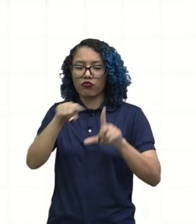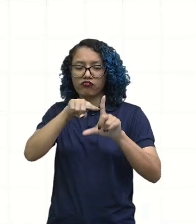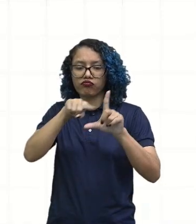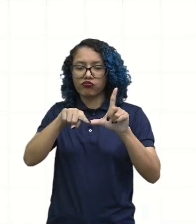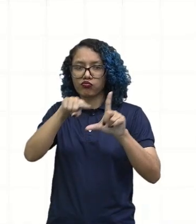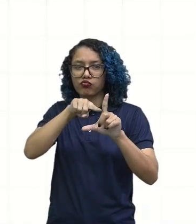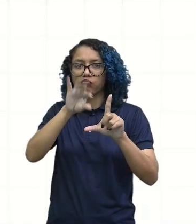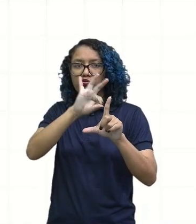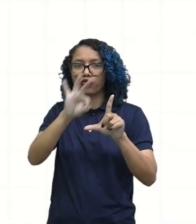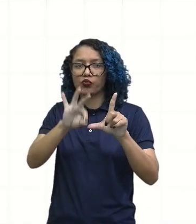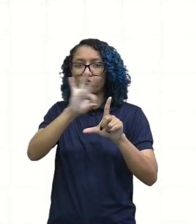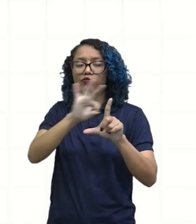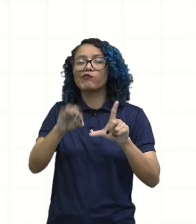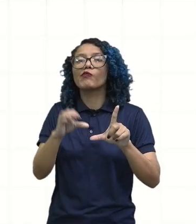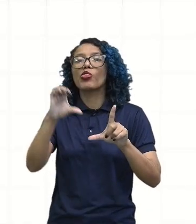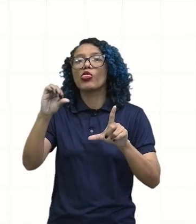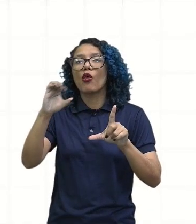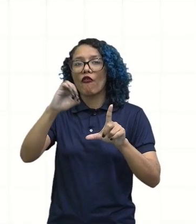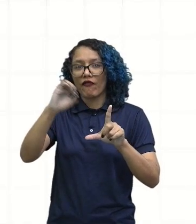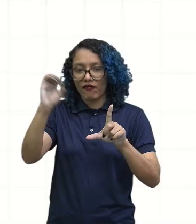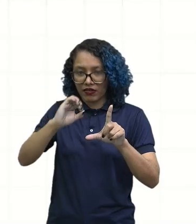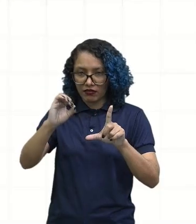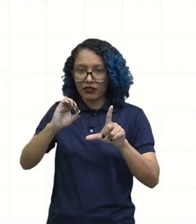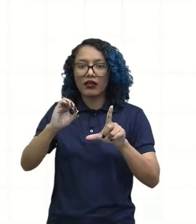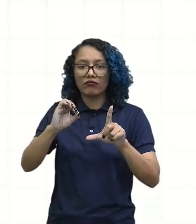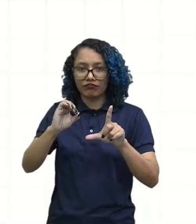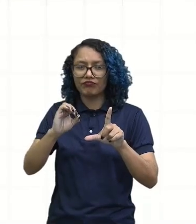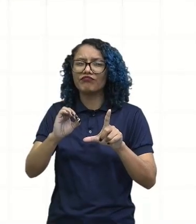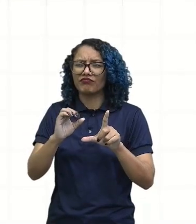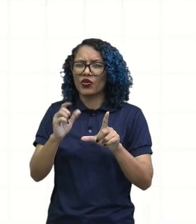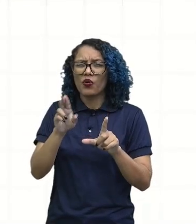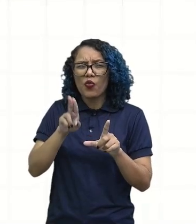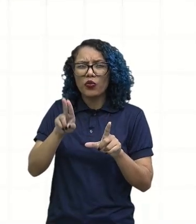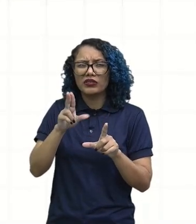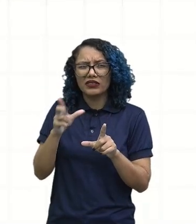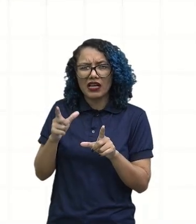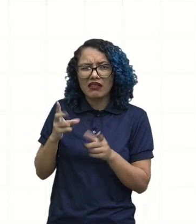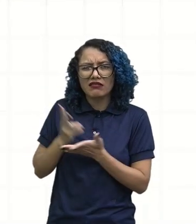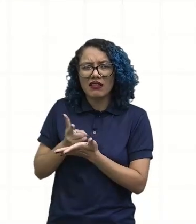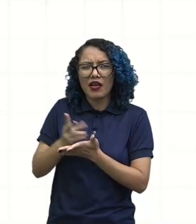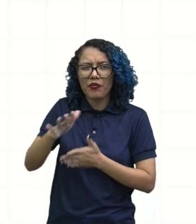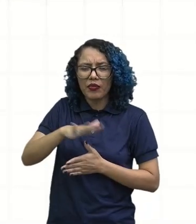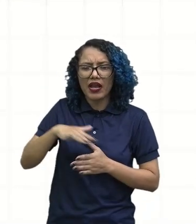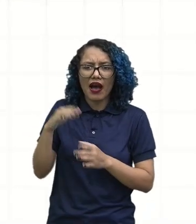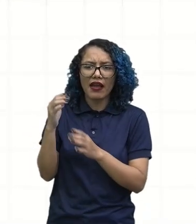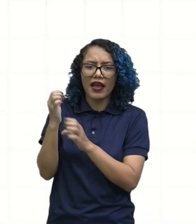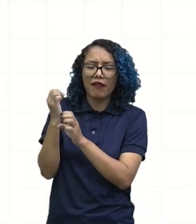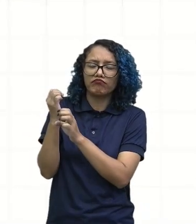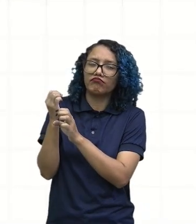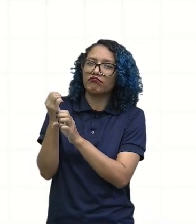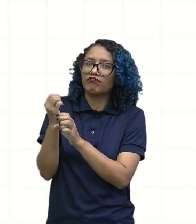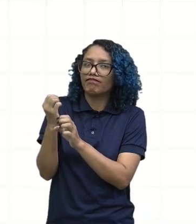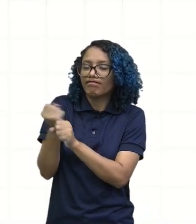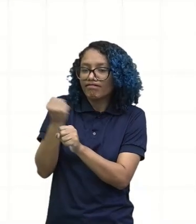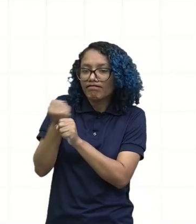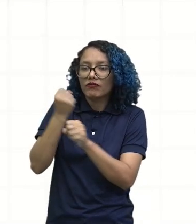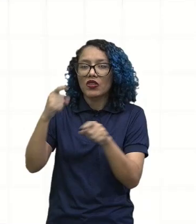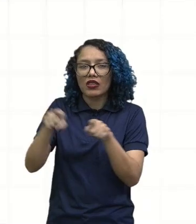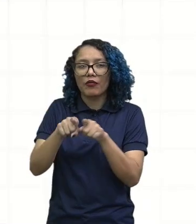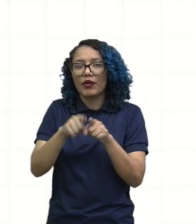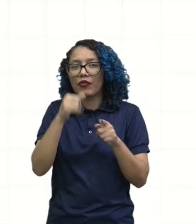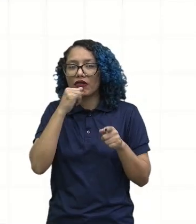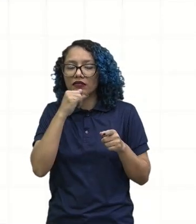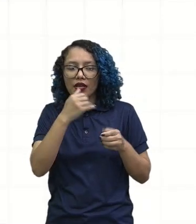graus. Esse ângulo é muito encontrado na construção civil, nas esquinas formadas por duas